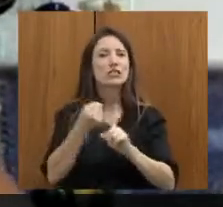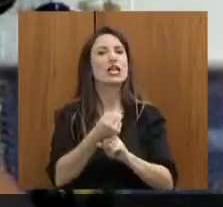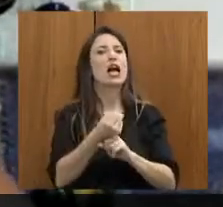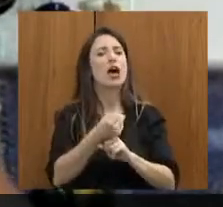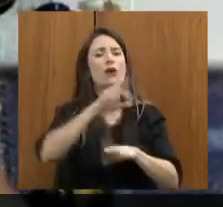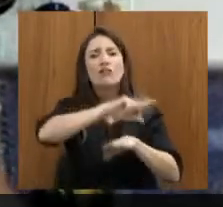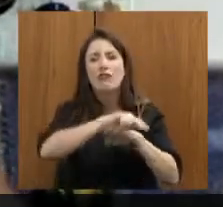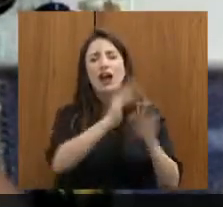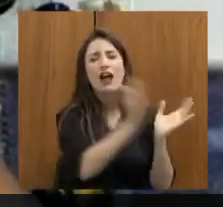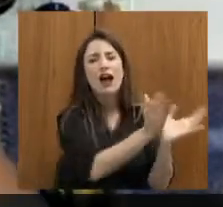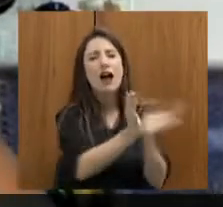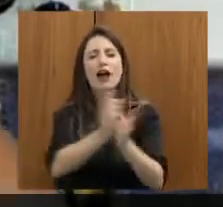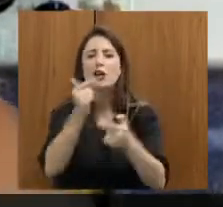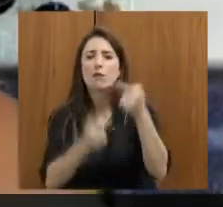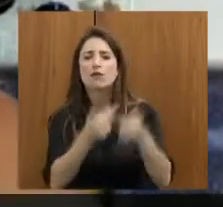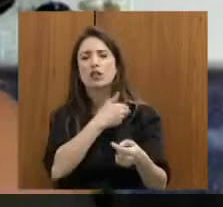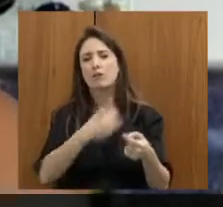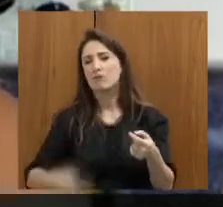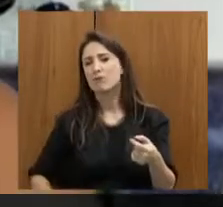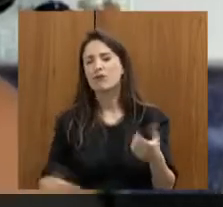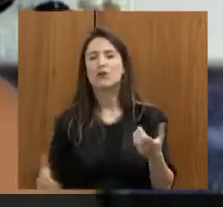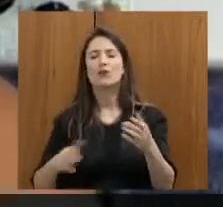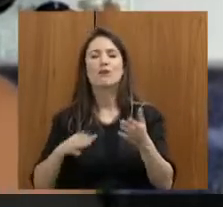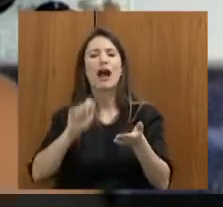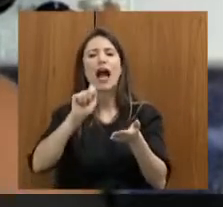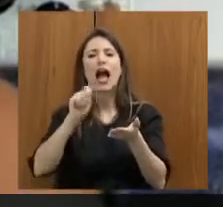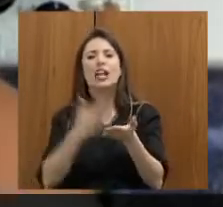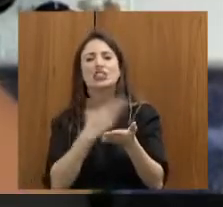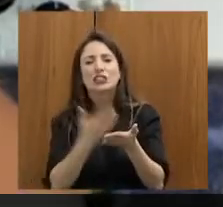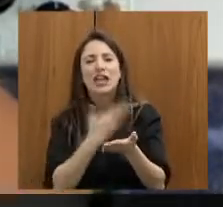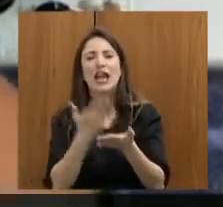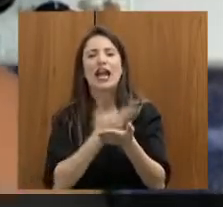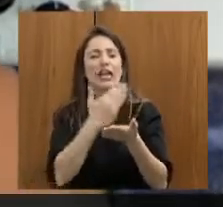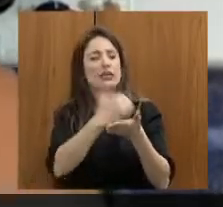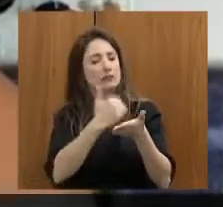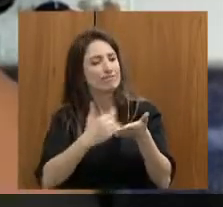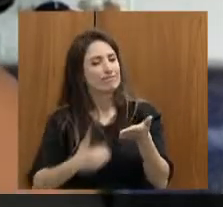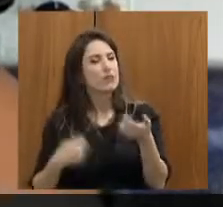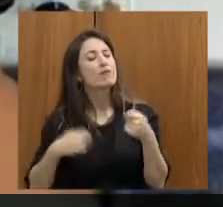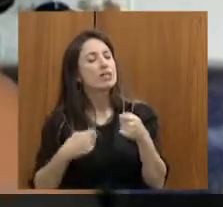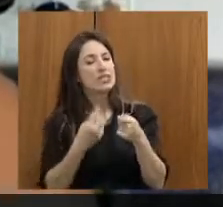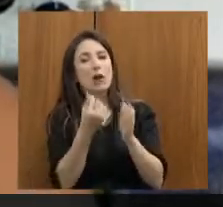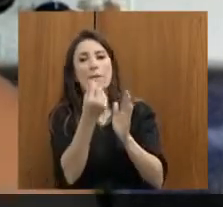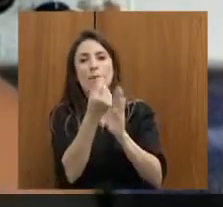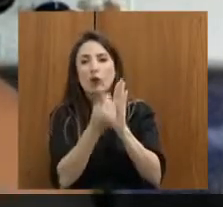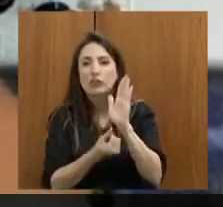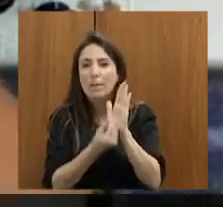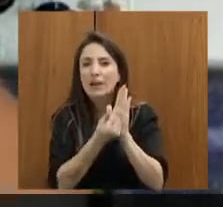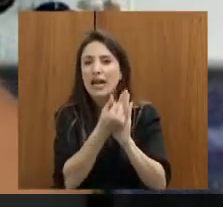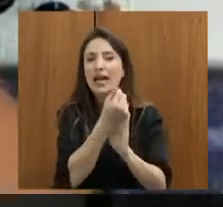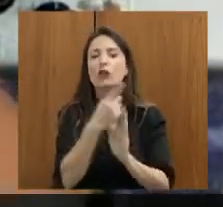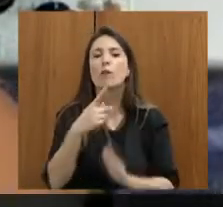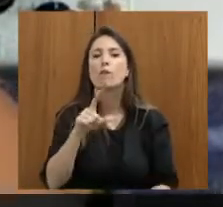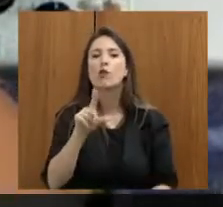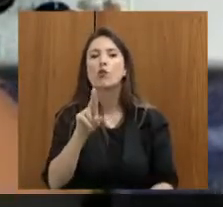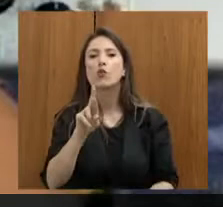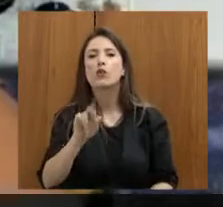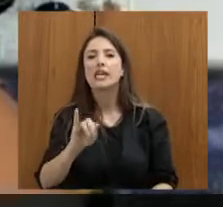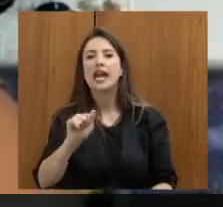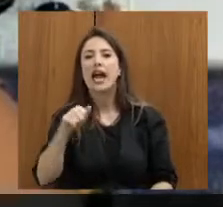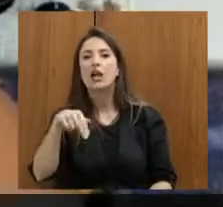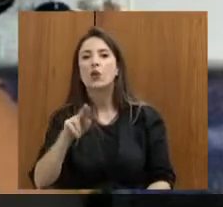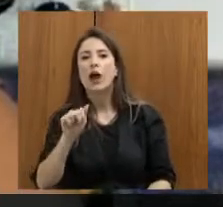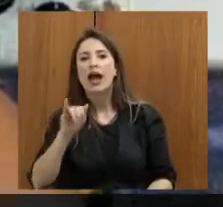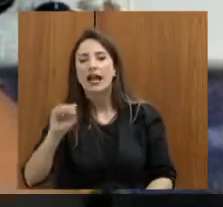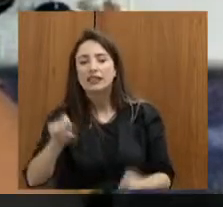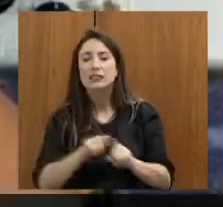na composição das agendas no planejamento anual no orçamentos plurianuais na elaboração de estratégias de captação